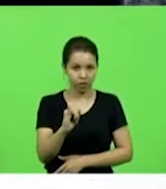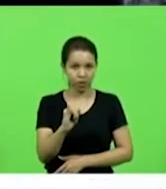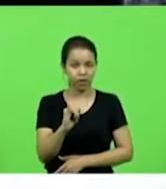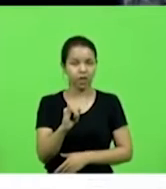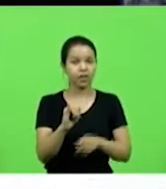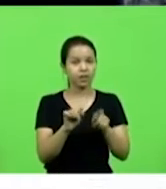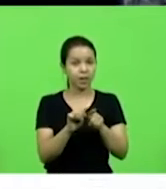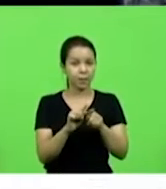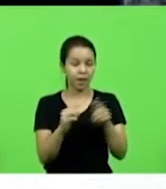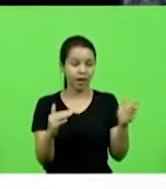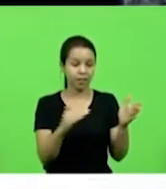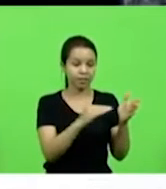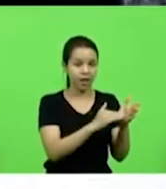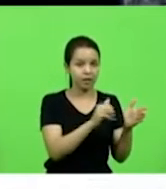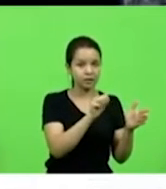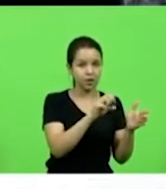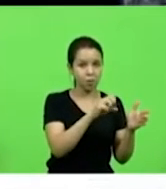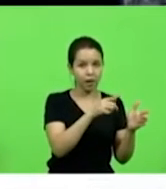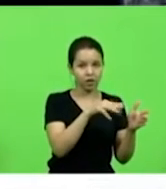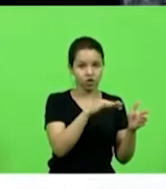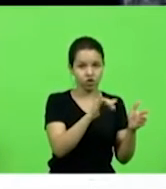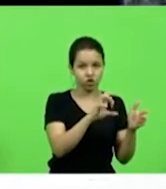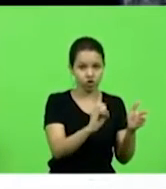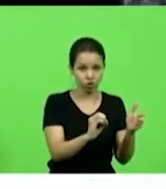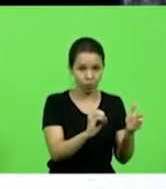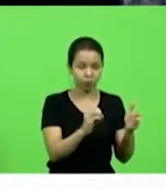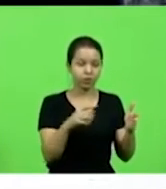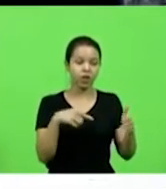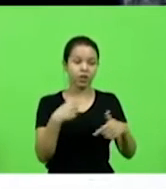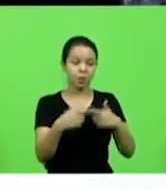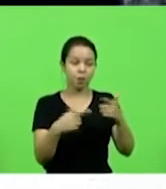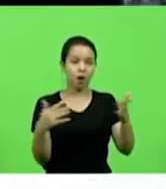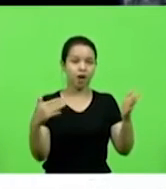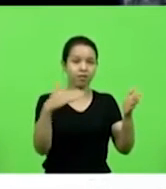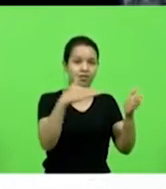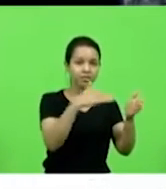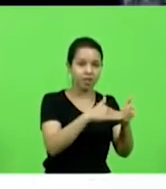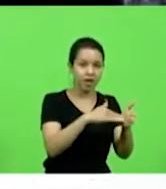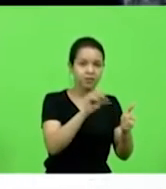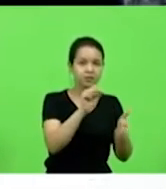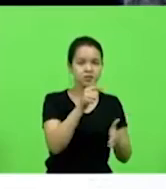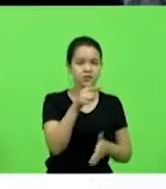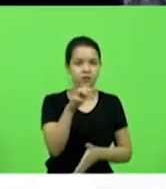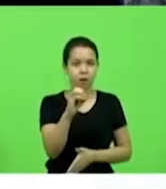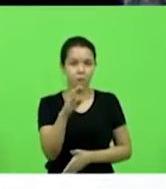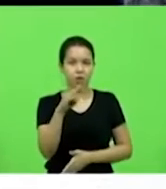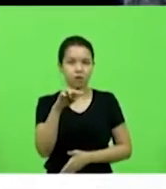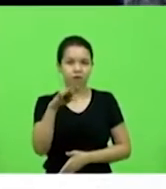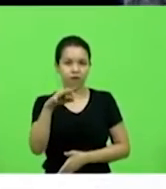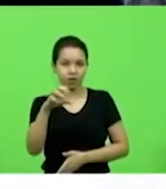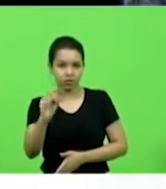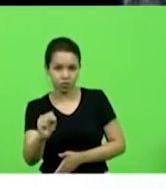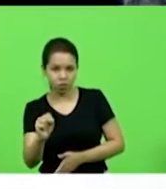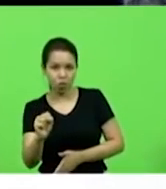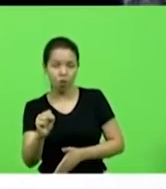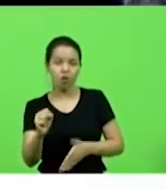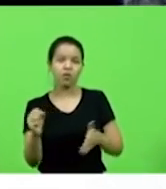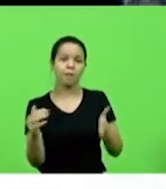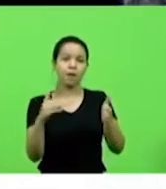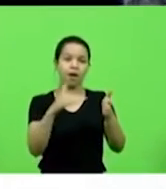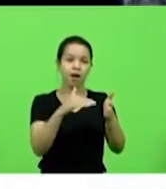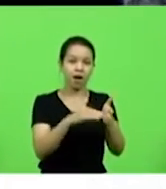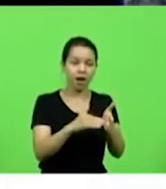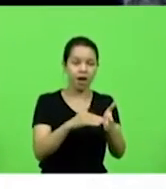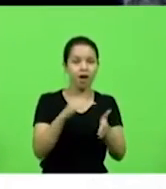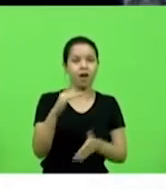Martinho. Rodovia que liga São Martinho ao município de São Bonifácio. O município de Anitápolis a Santa Rosa de Lima,